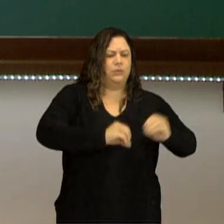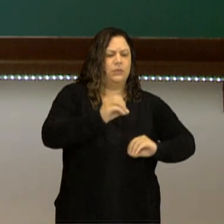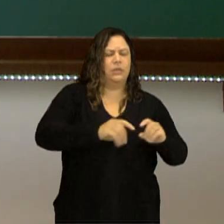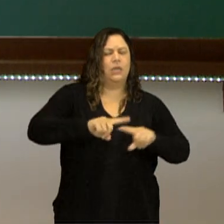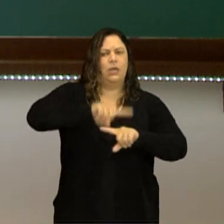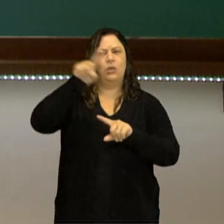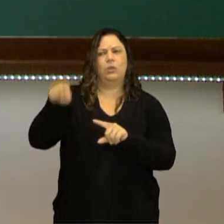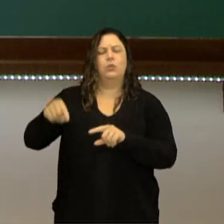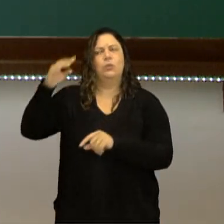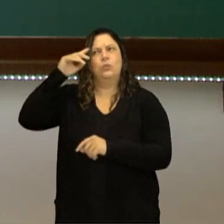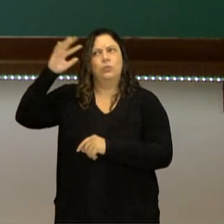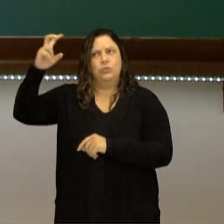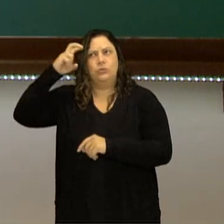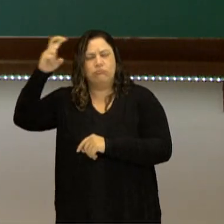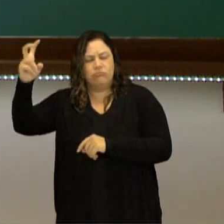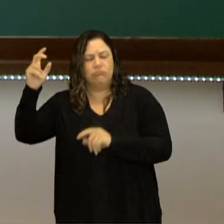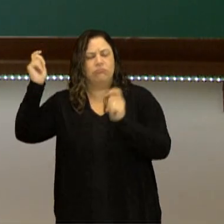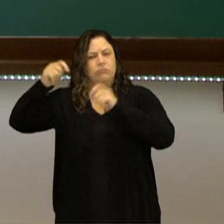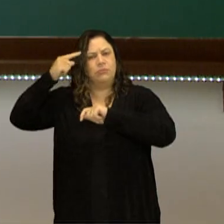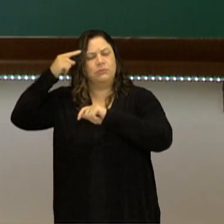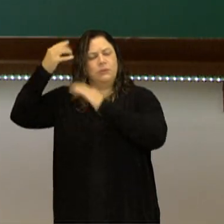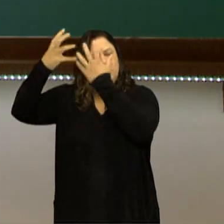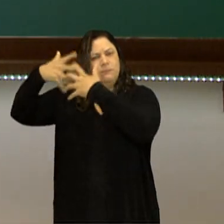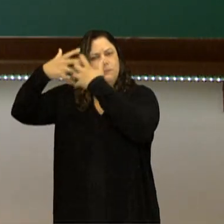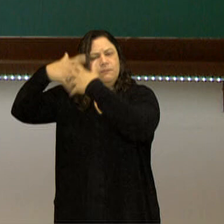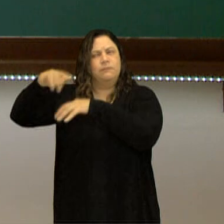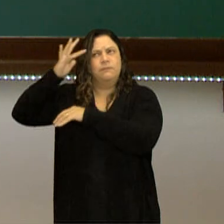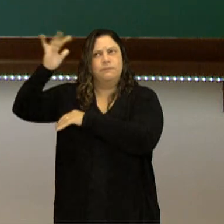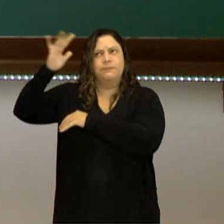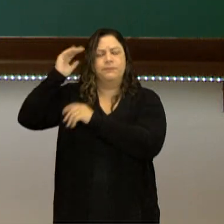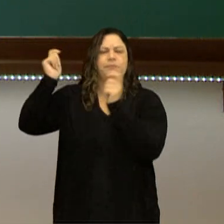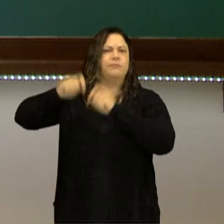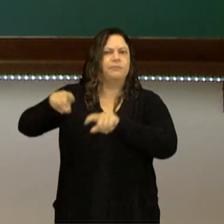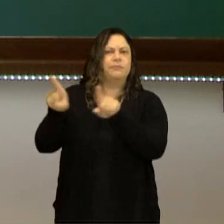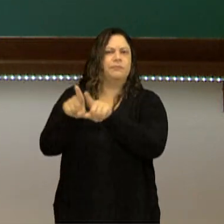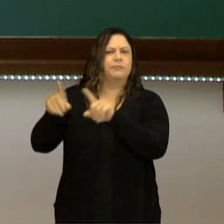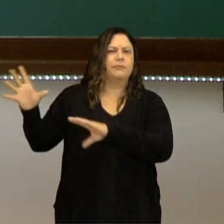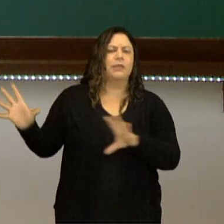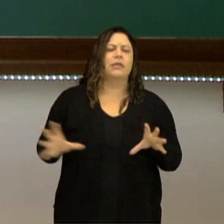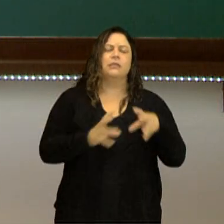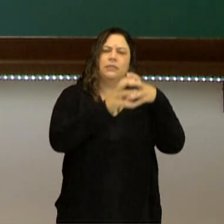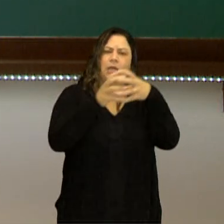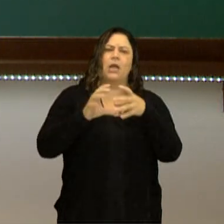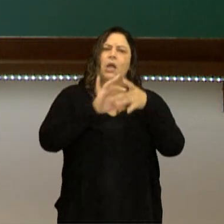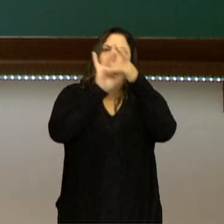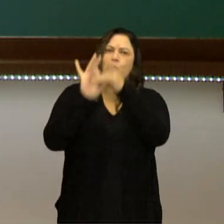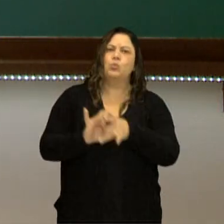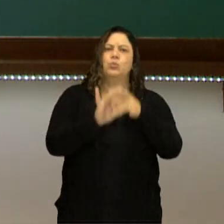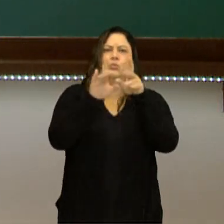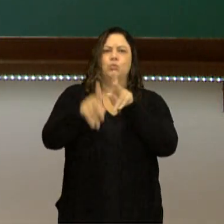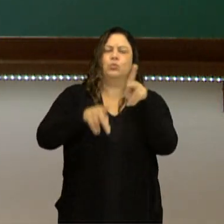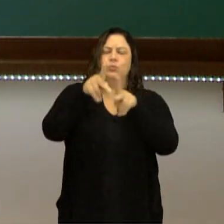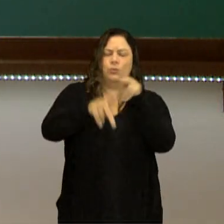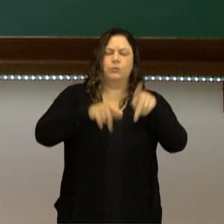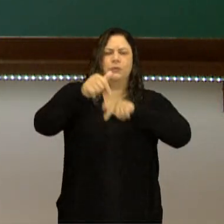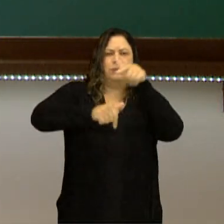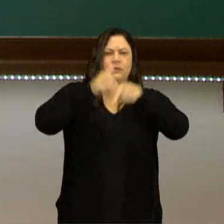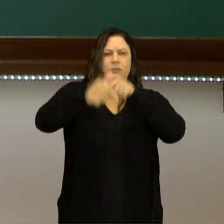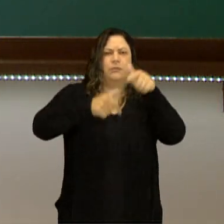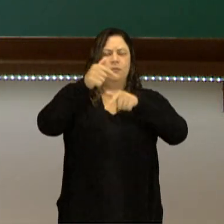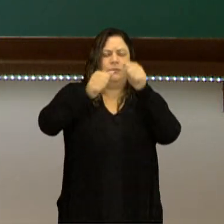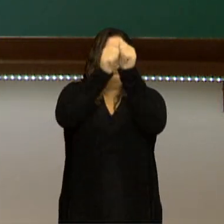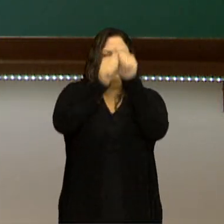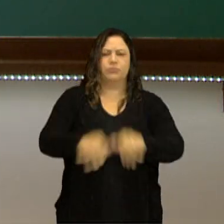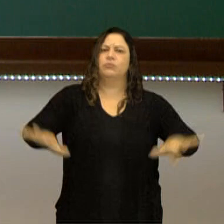intelectuais. Inclusive, muitos intelectuais vão estar junto com essa população de trabalhadores e vão acabar divulgando